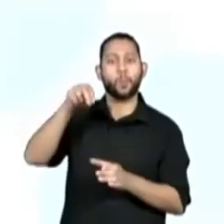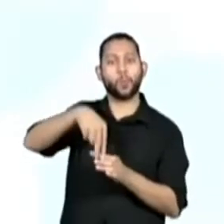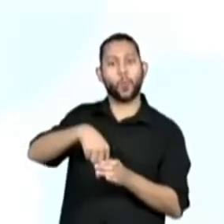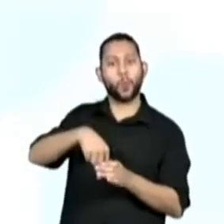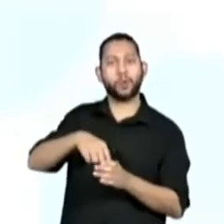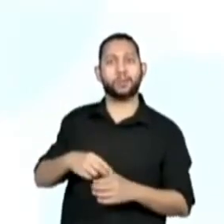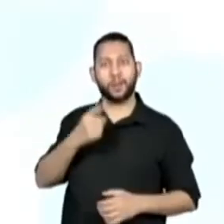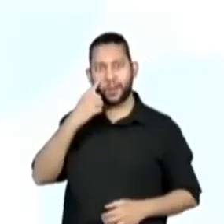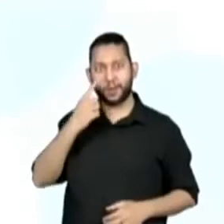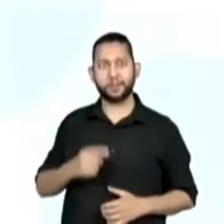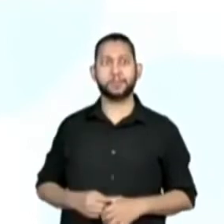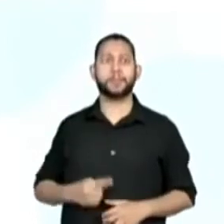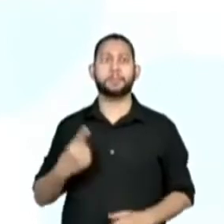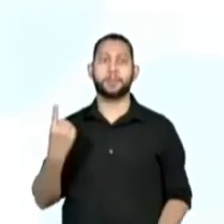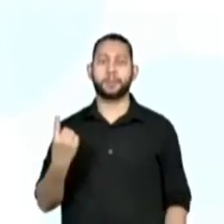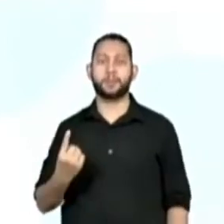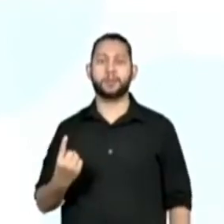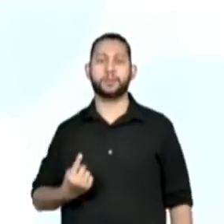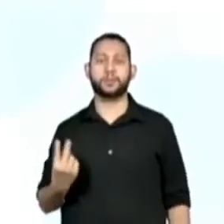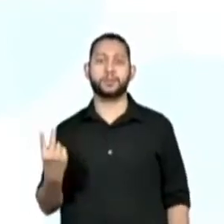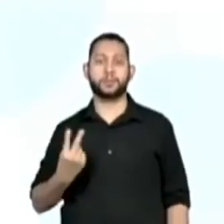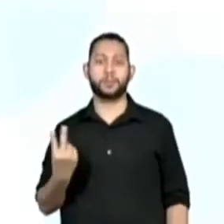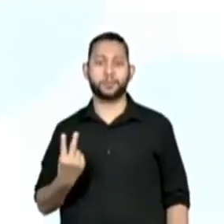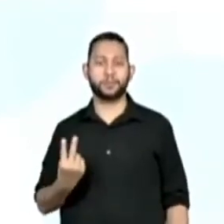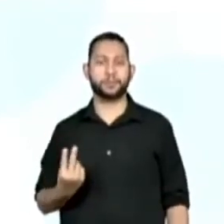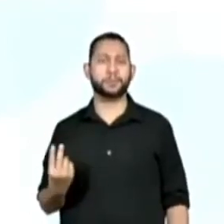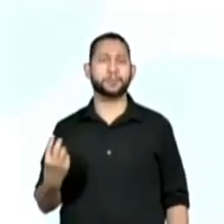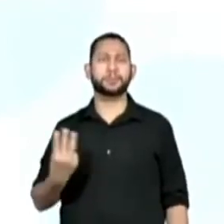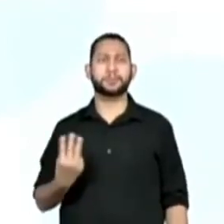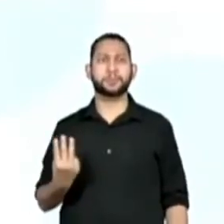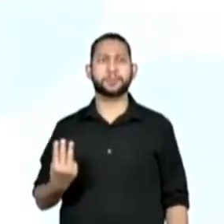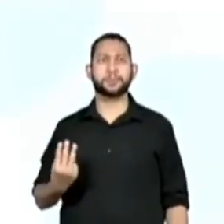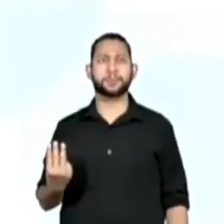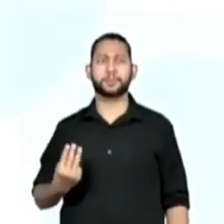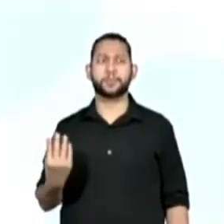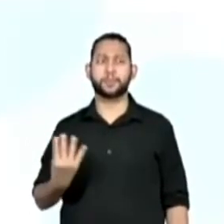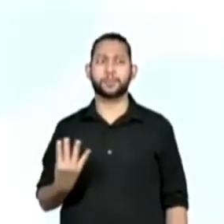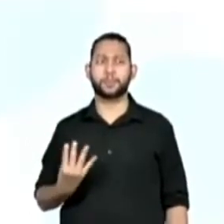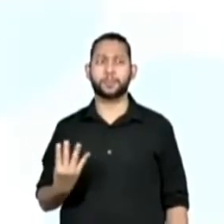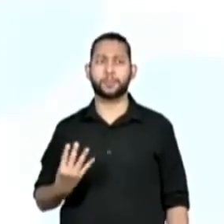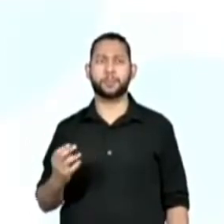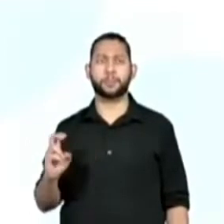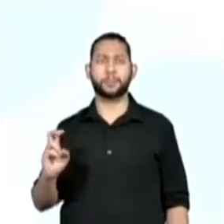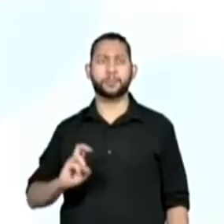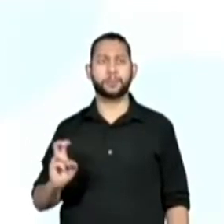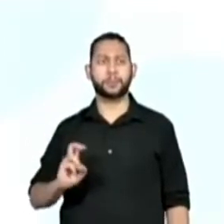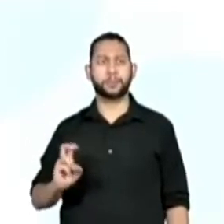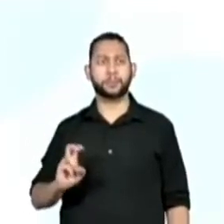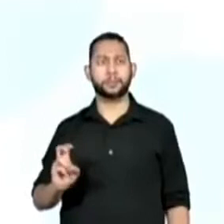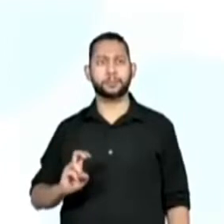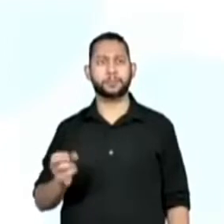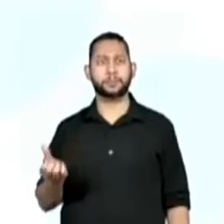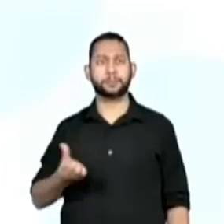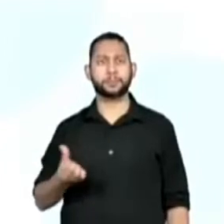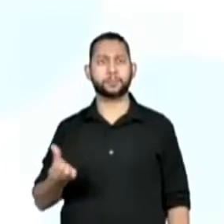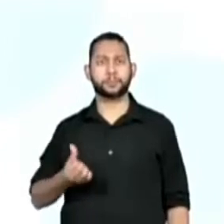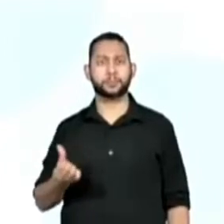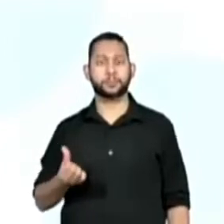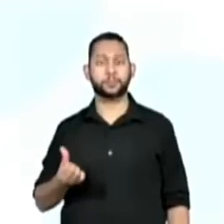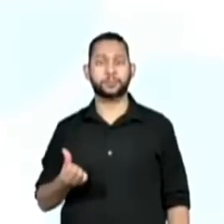segundo, terceiro, quarto, quinto,